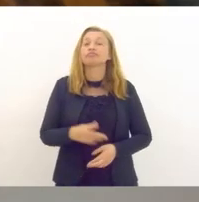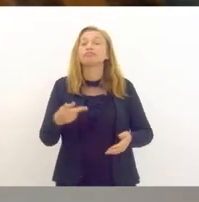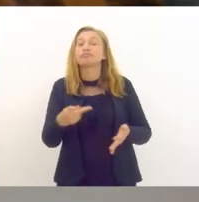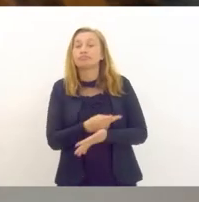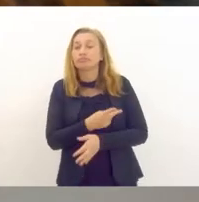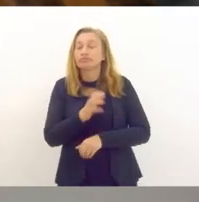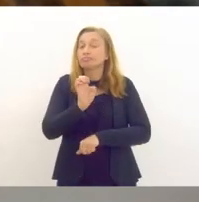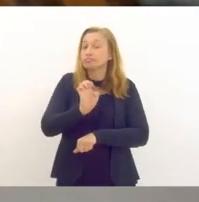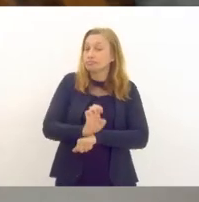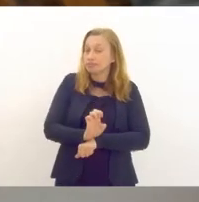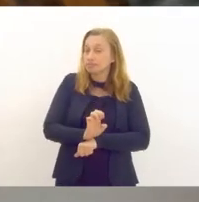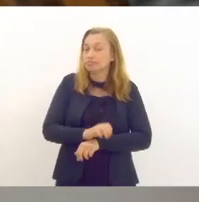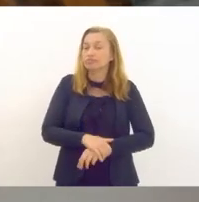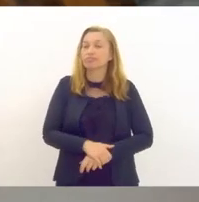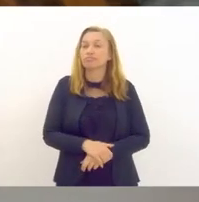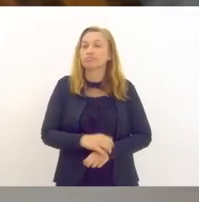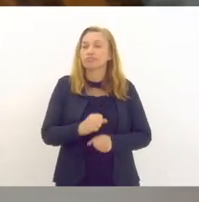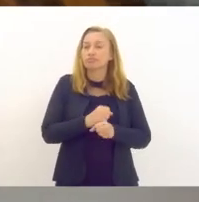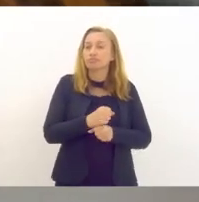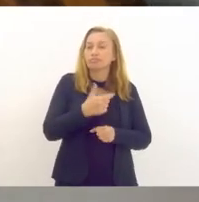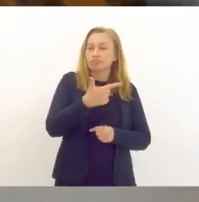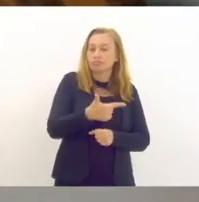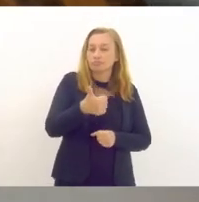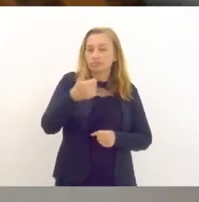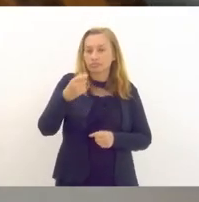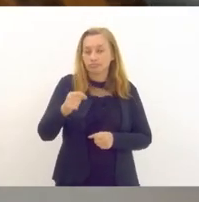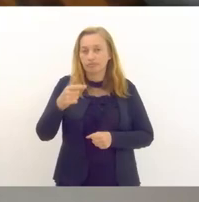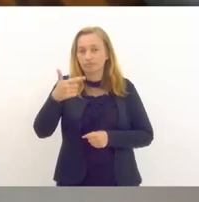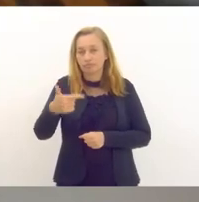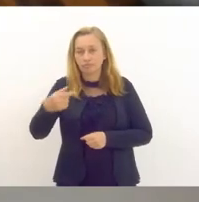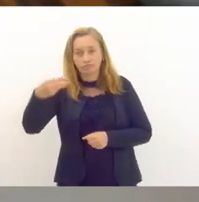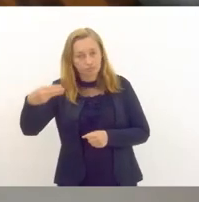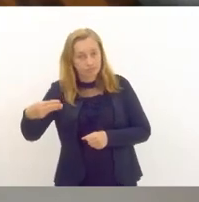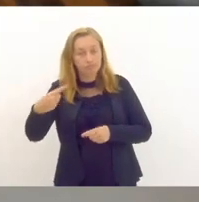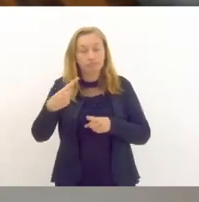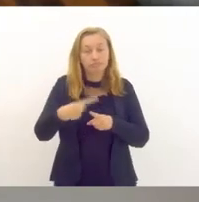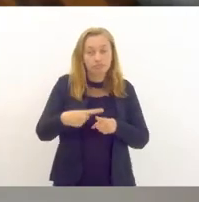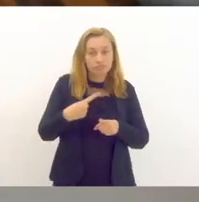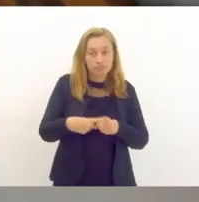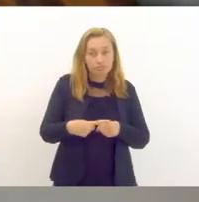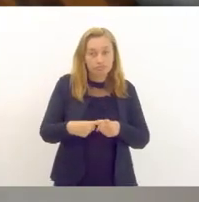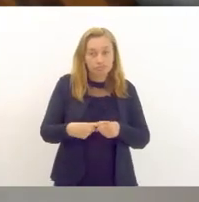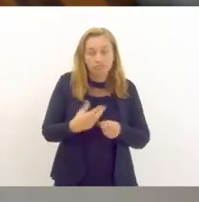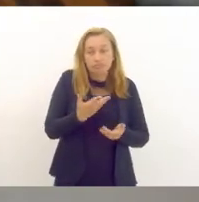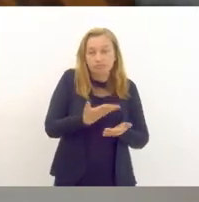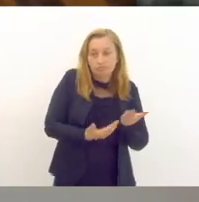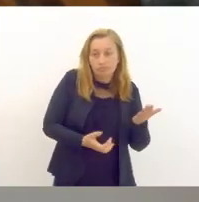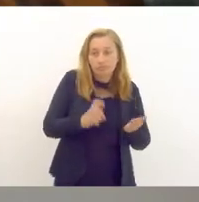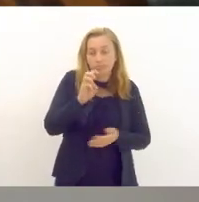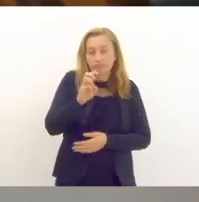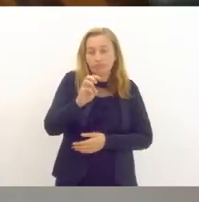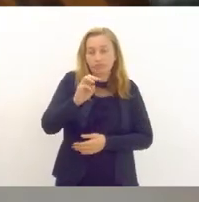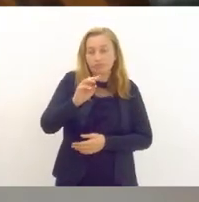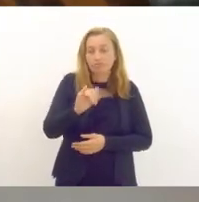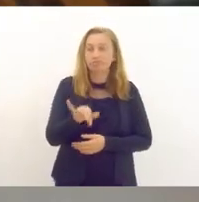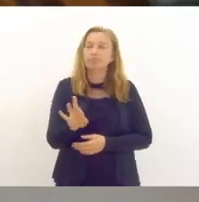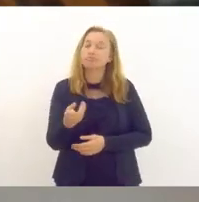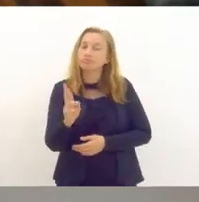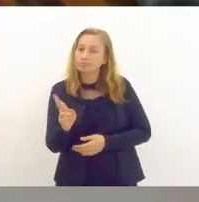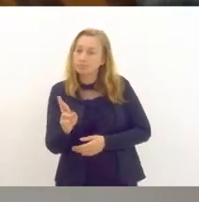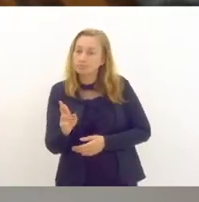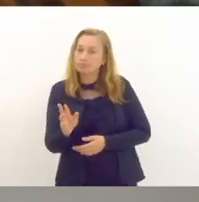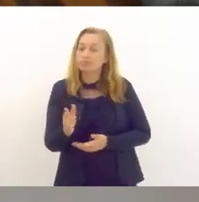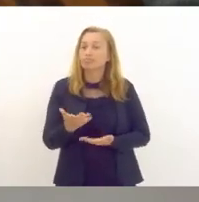Estado em 2023 porque no mínimo perde 5 bilhões segundo